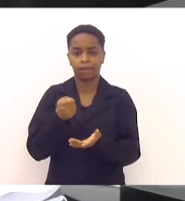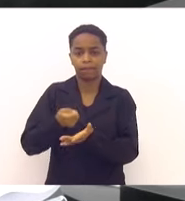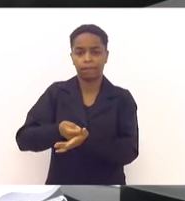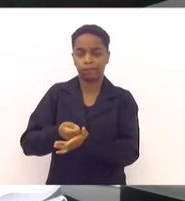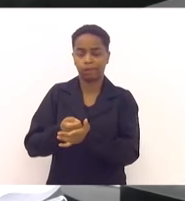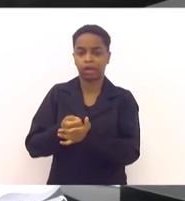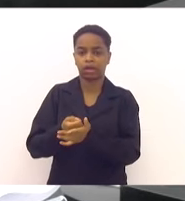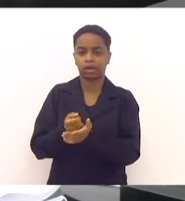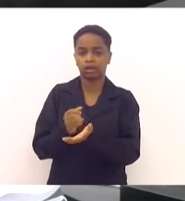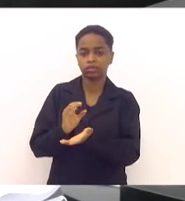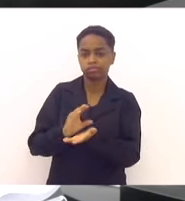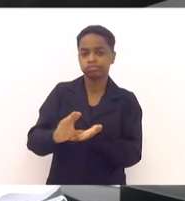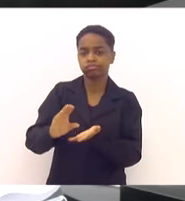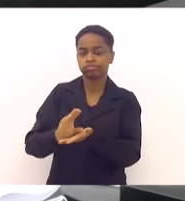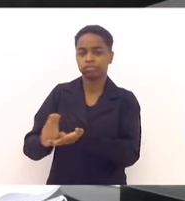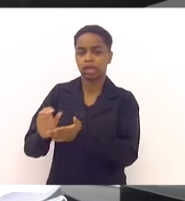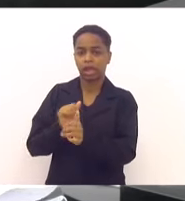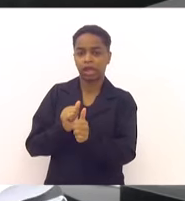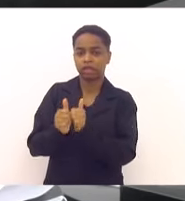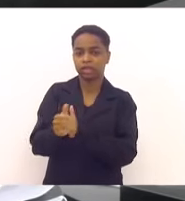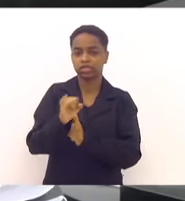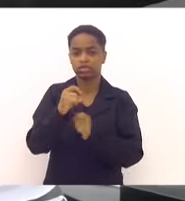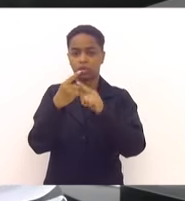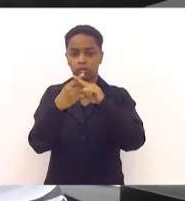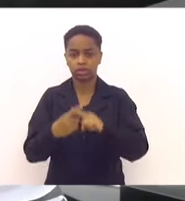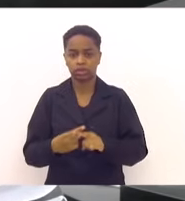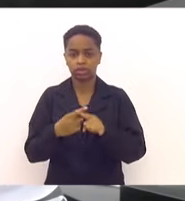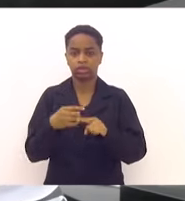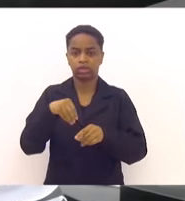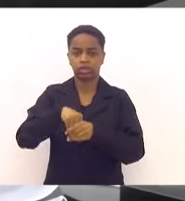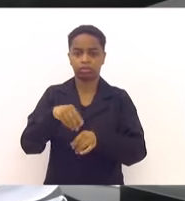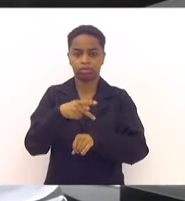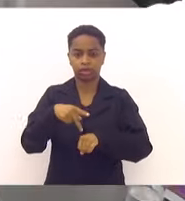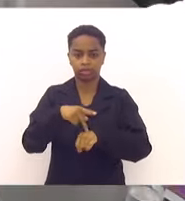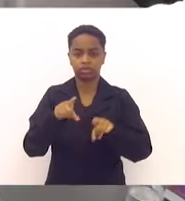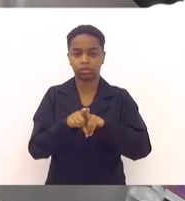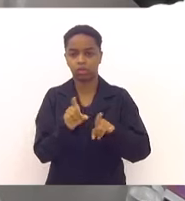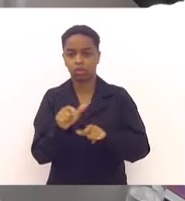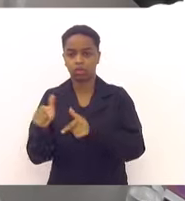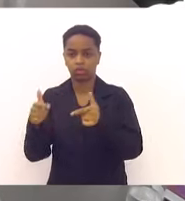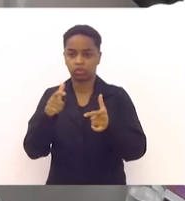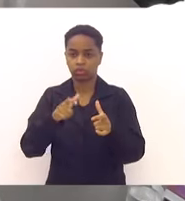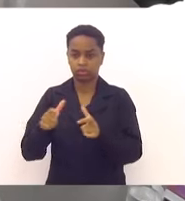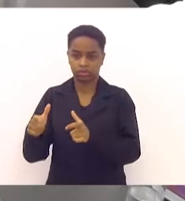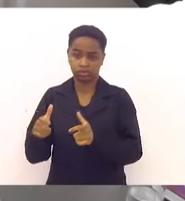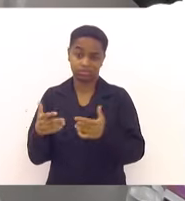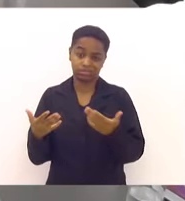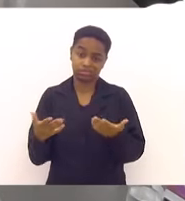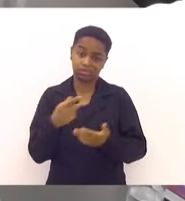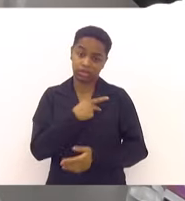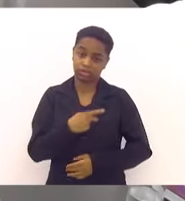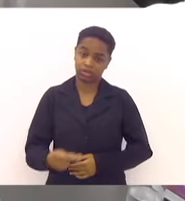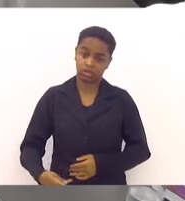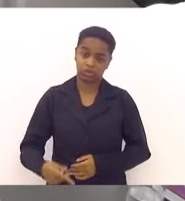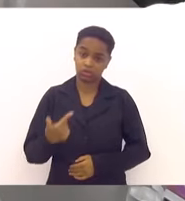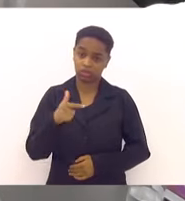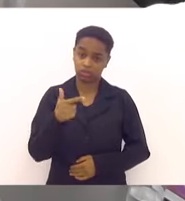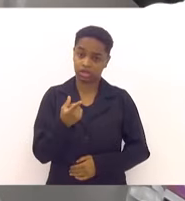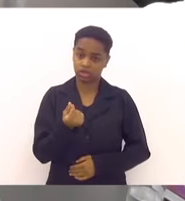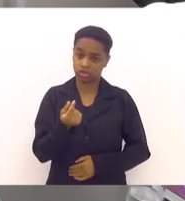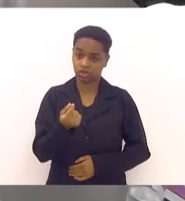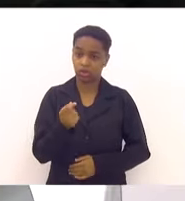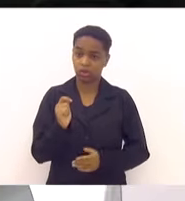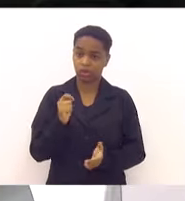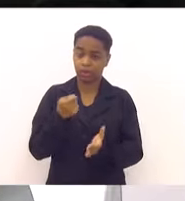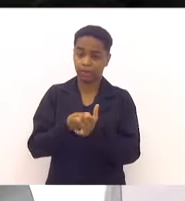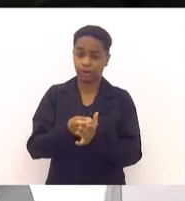atuação dos atletas nas competições nacionais e internacionais. Senhora vice-presidente, não tem dinheiro para pagar a folha, 8 bilhões